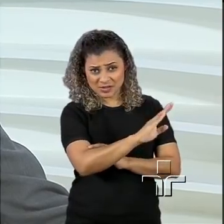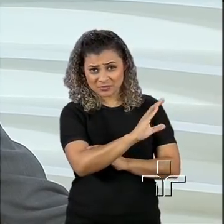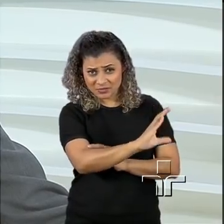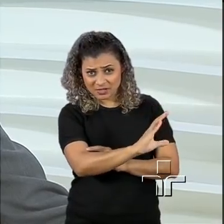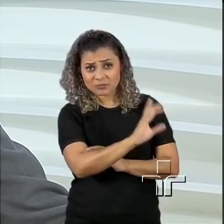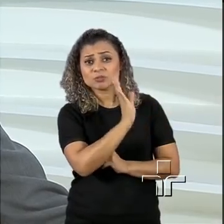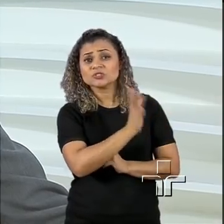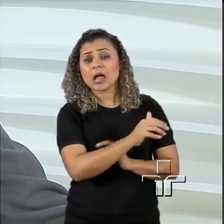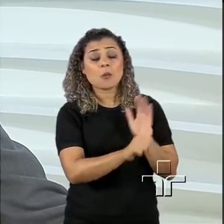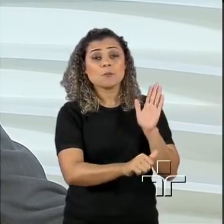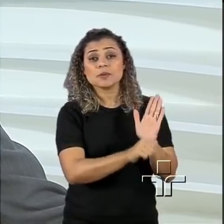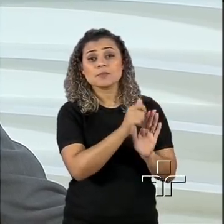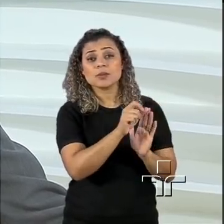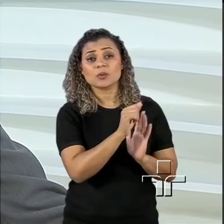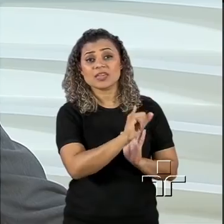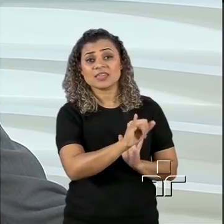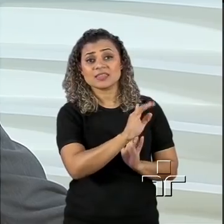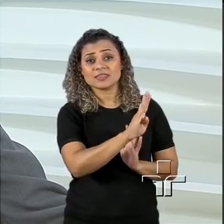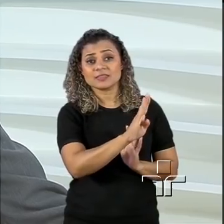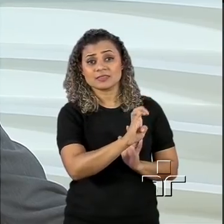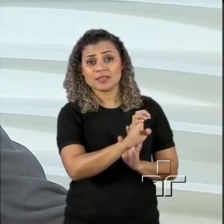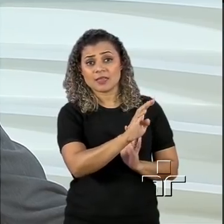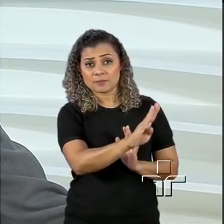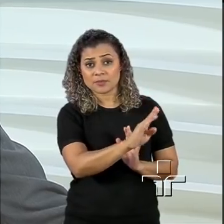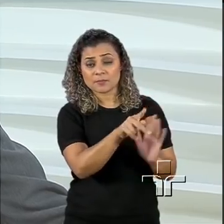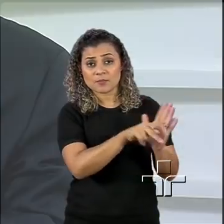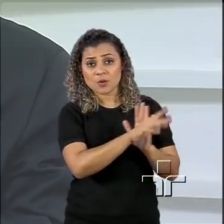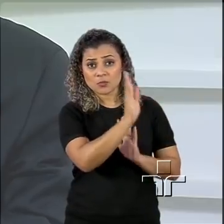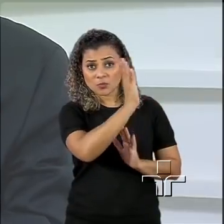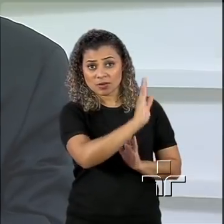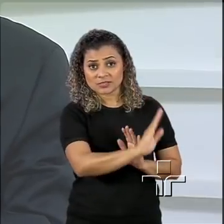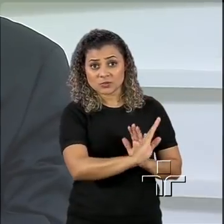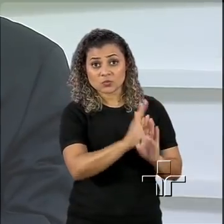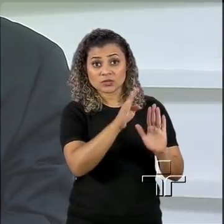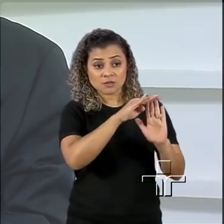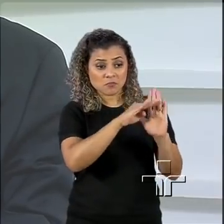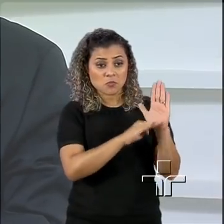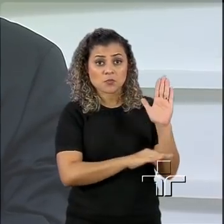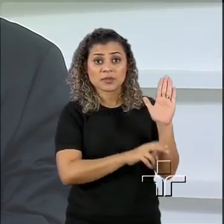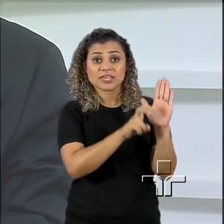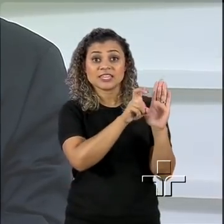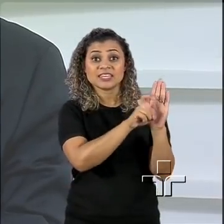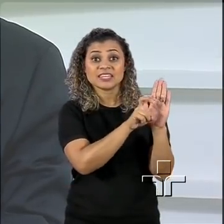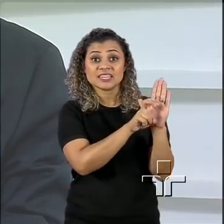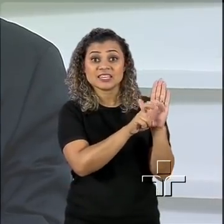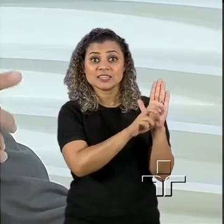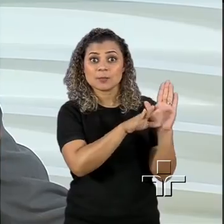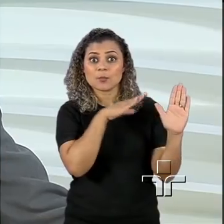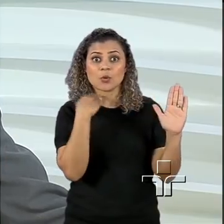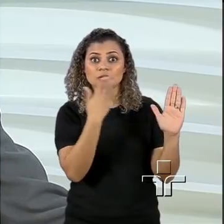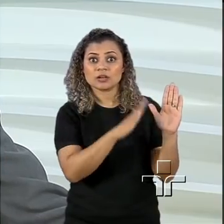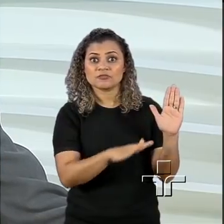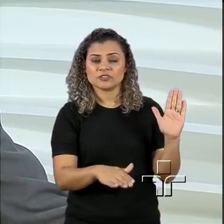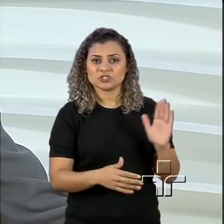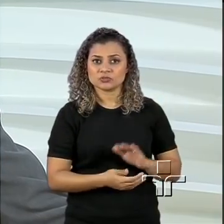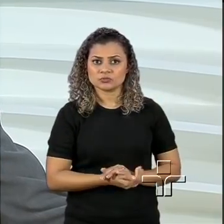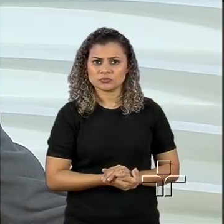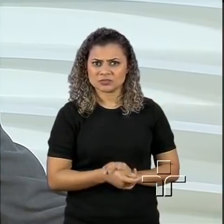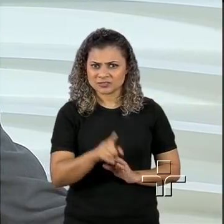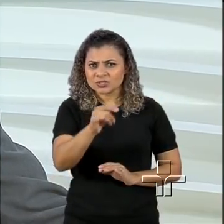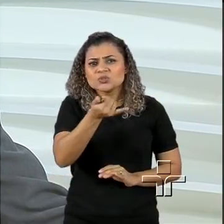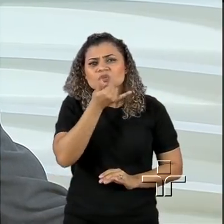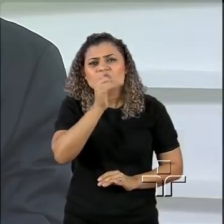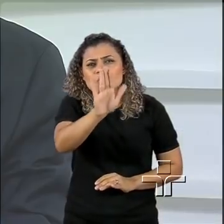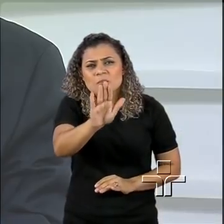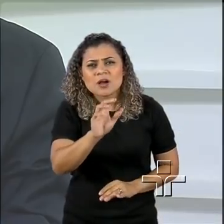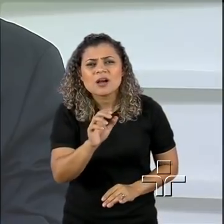primeiro IDEB do Brasil e a 5ª mortalidade infantil. Qual o indicador que você tem em 2015, por favor,